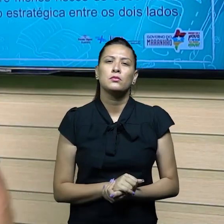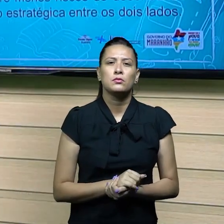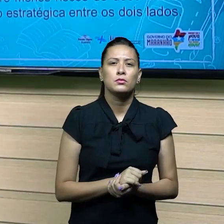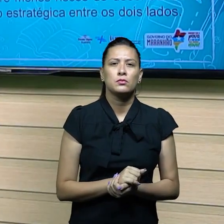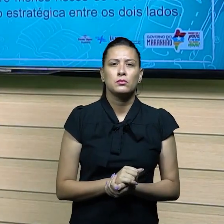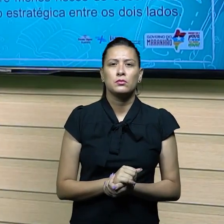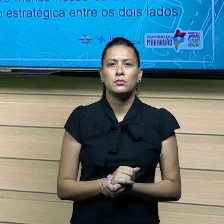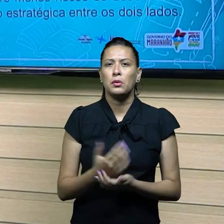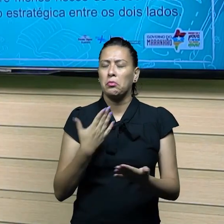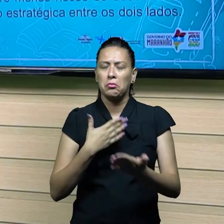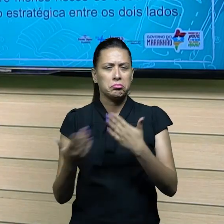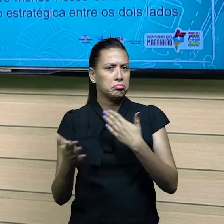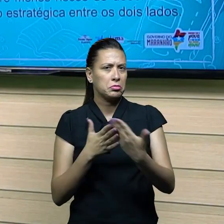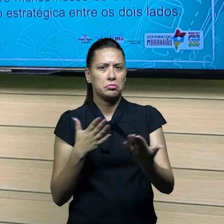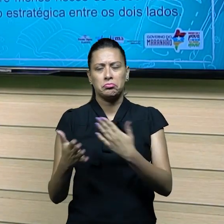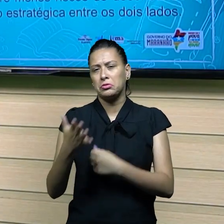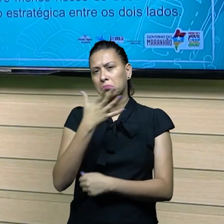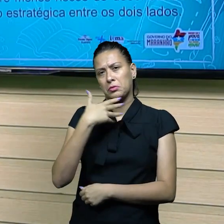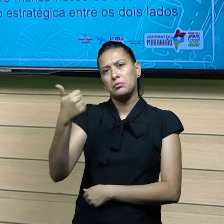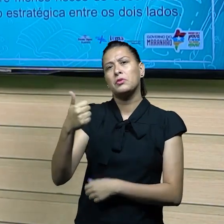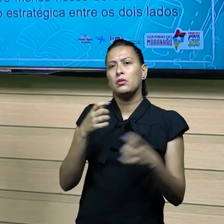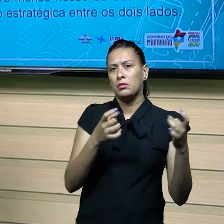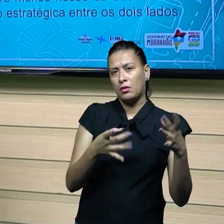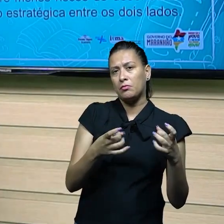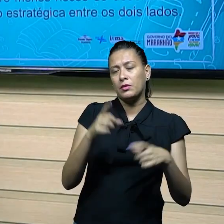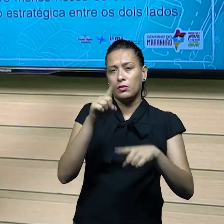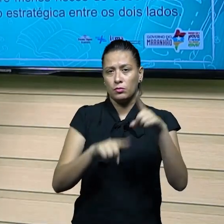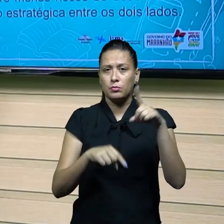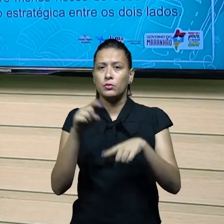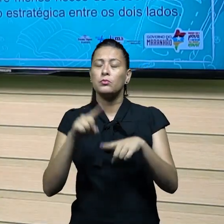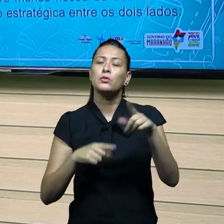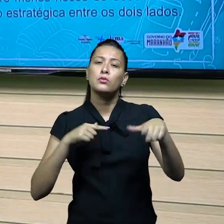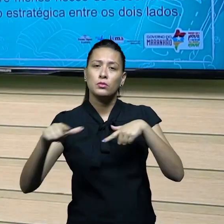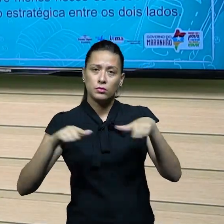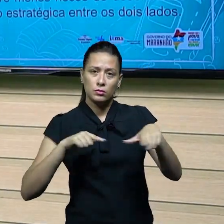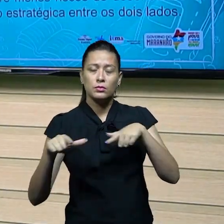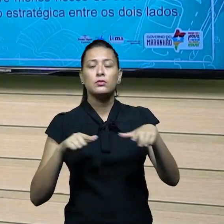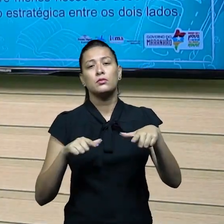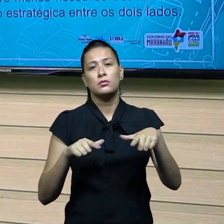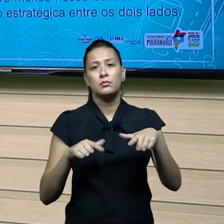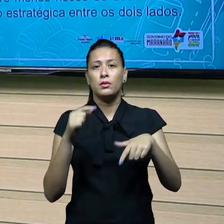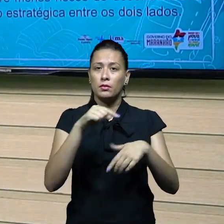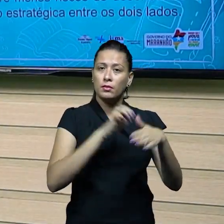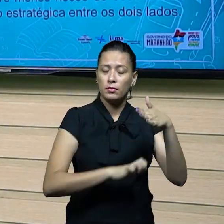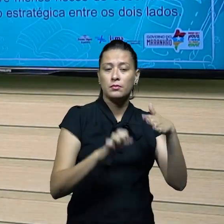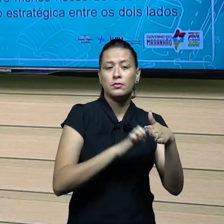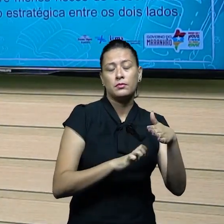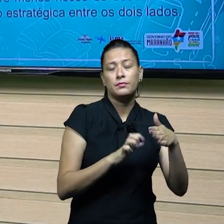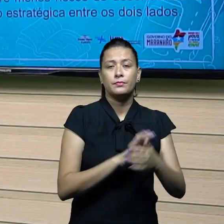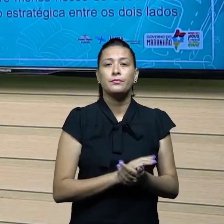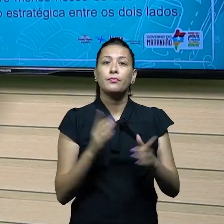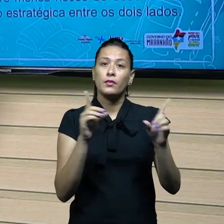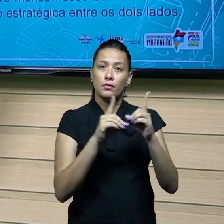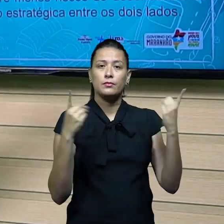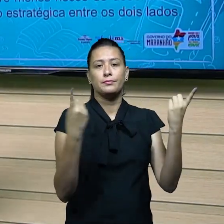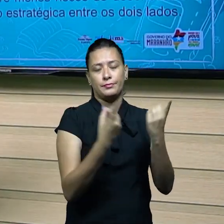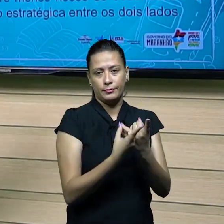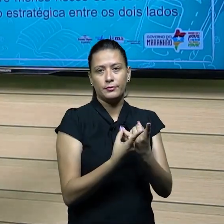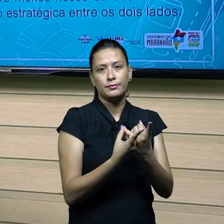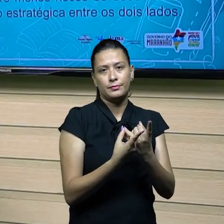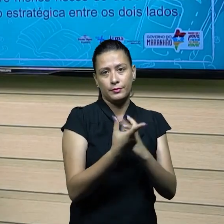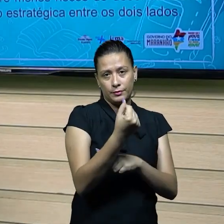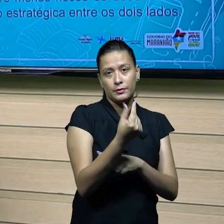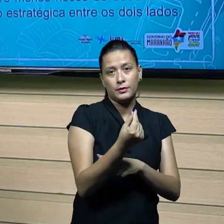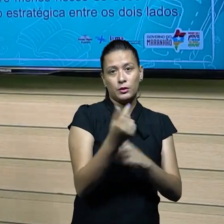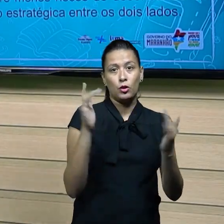melhorar a venda de produtos e bens daquela empresa. Então, o setor financeiro, o departamento financeiro, ele tem contato direto com todos